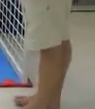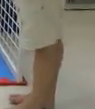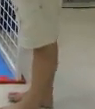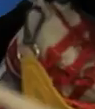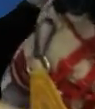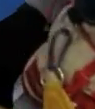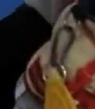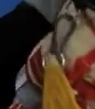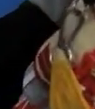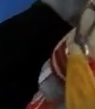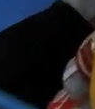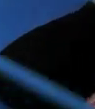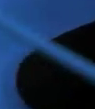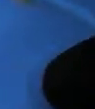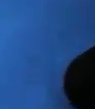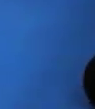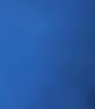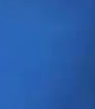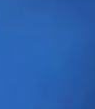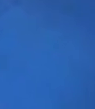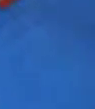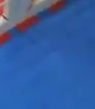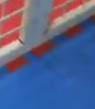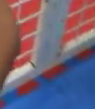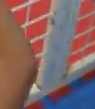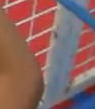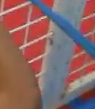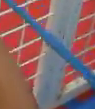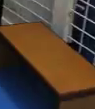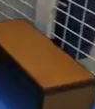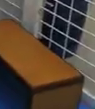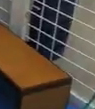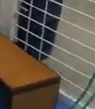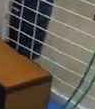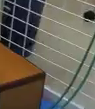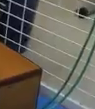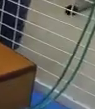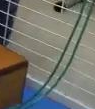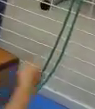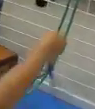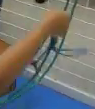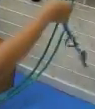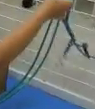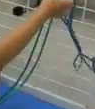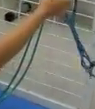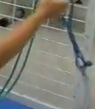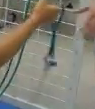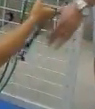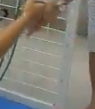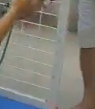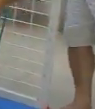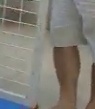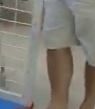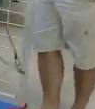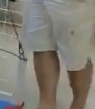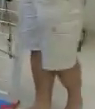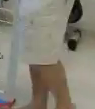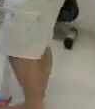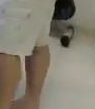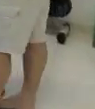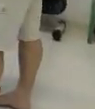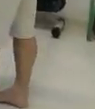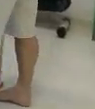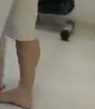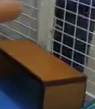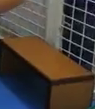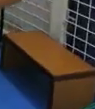o programa de 4 semanas são equivalentes a 1 ano de tratamento convencional. Matheus